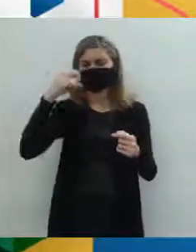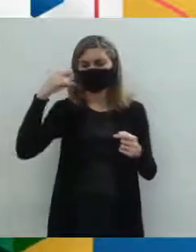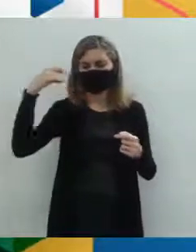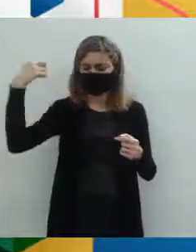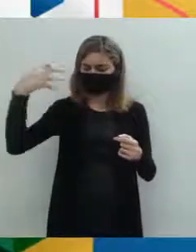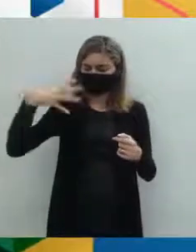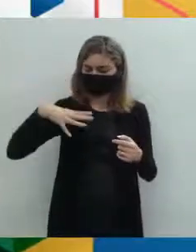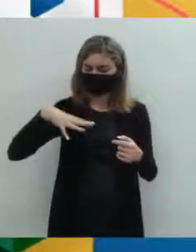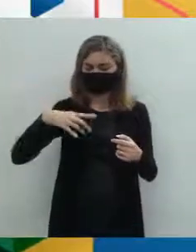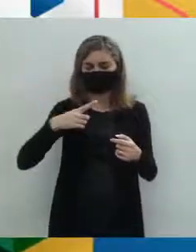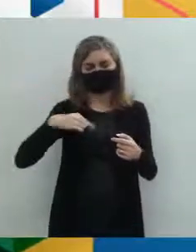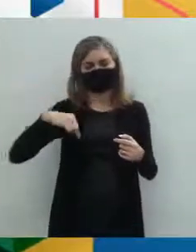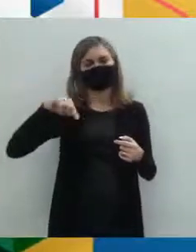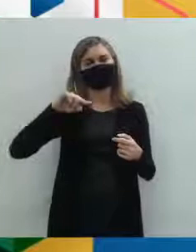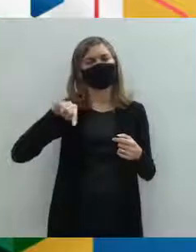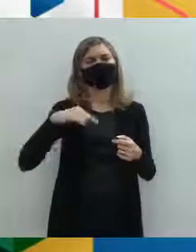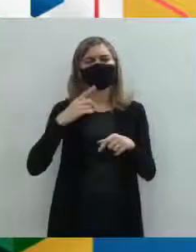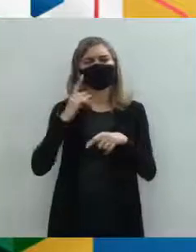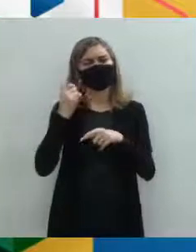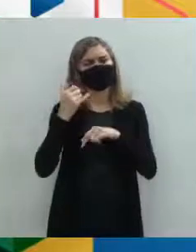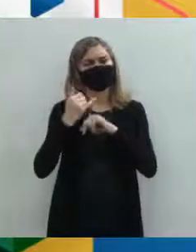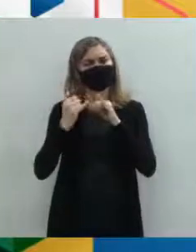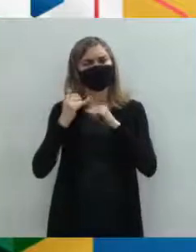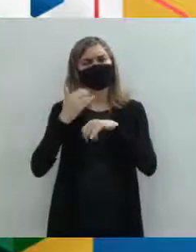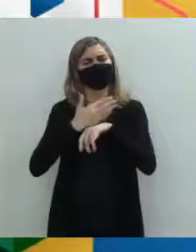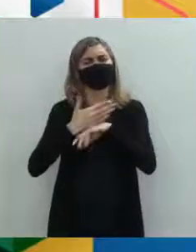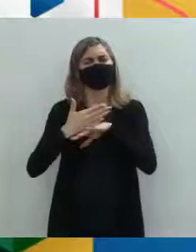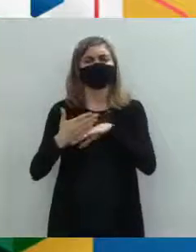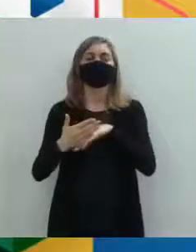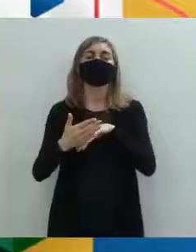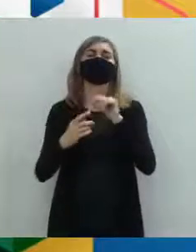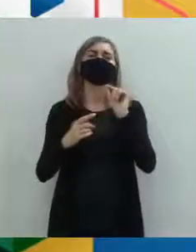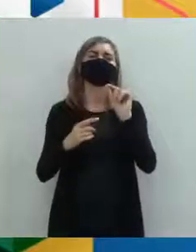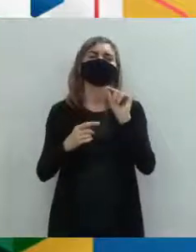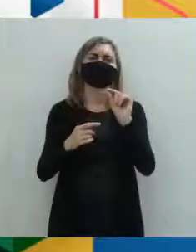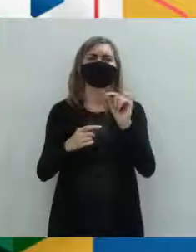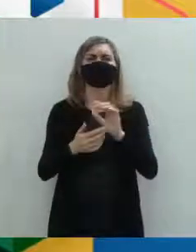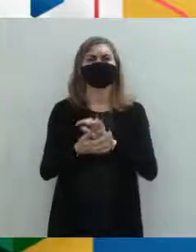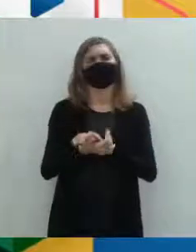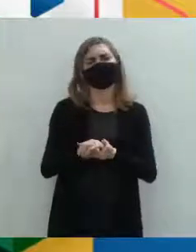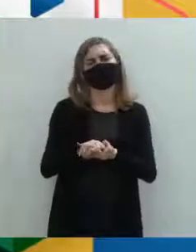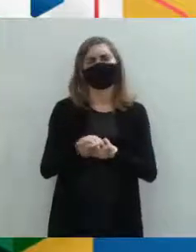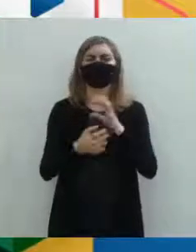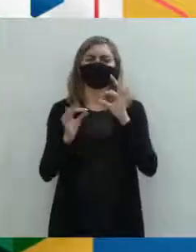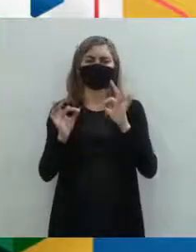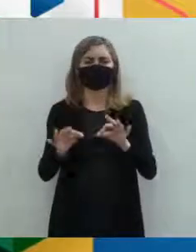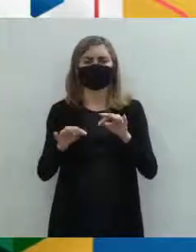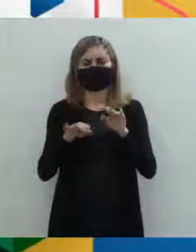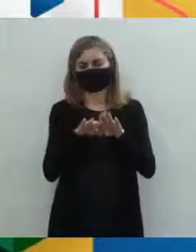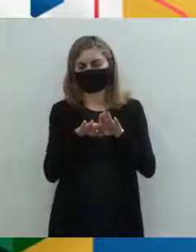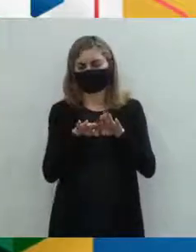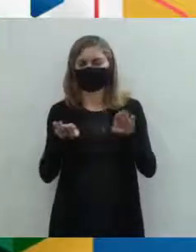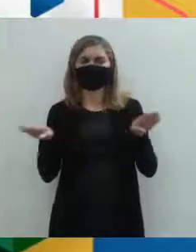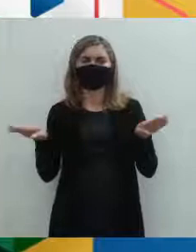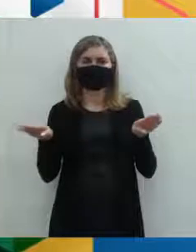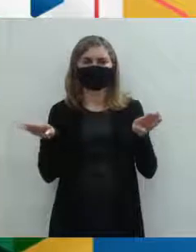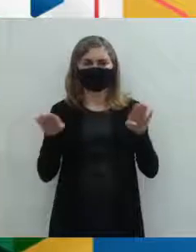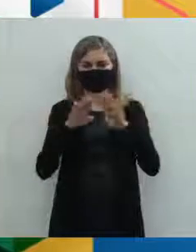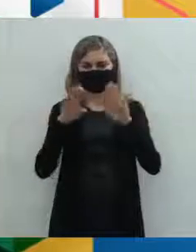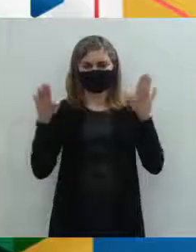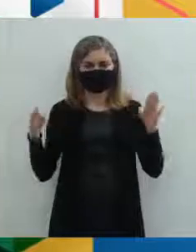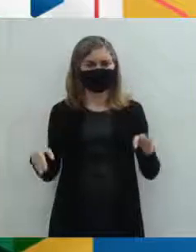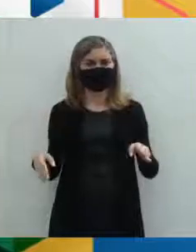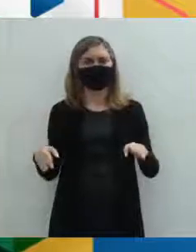refletida, que é meio esbranquiçada, mais esbranquiçada. Agora, refletida do que, professora? justamente da mesa, né?